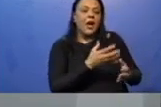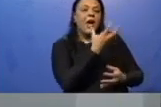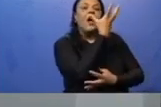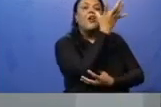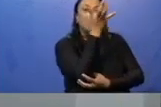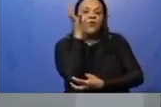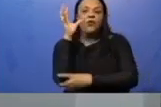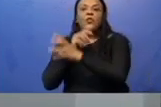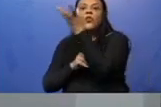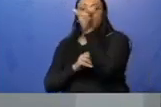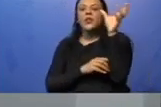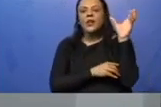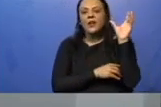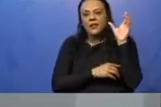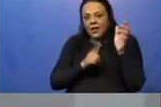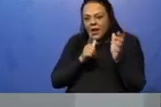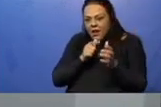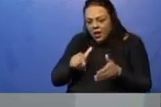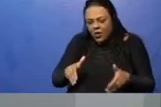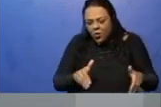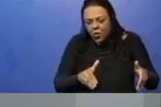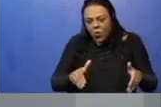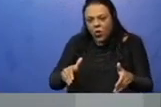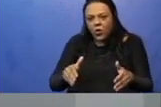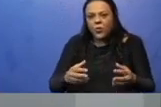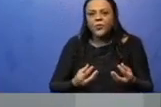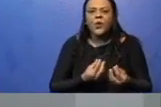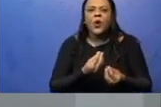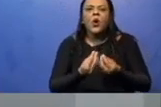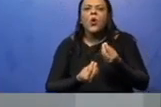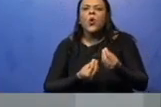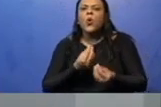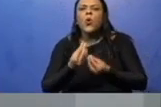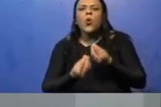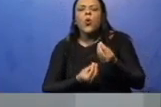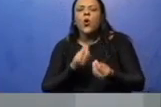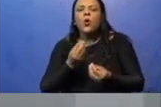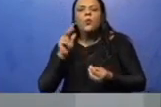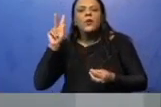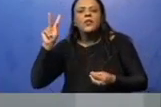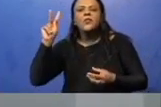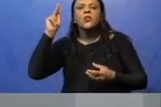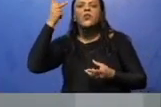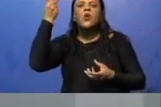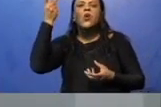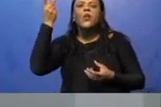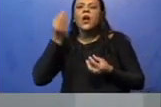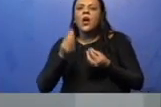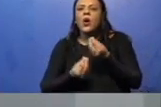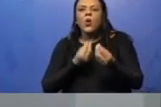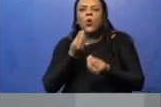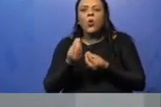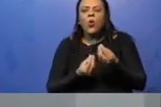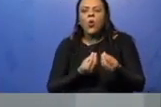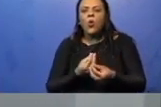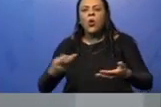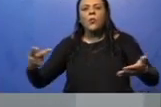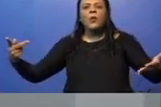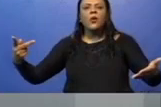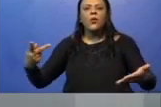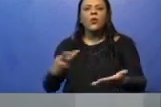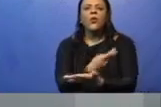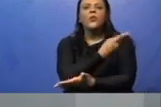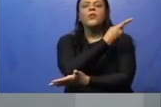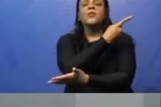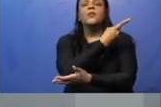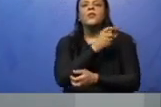certo? O que mais? Qual que era o enredo? O enredo é a história propriamente dita, né? Que eles estavam bebendo água, o lobo tentou